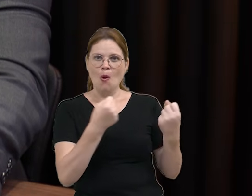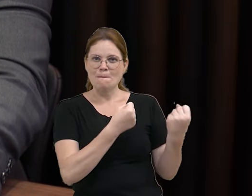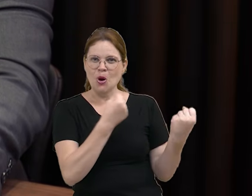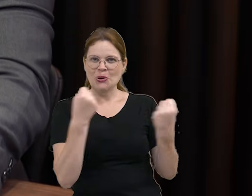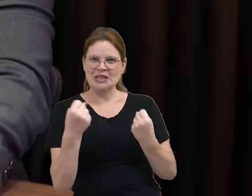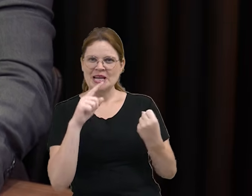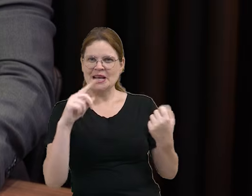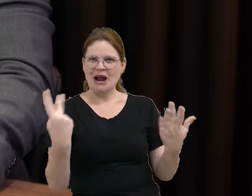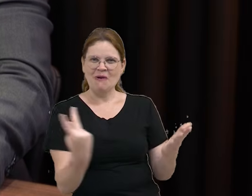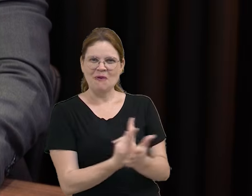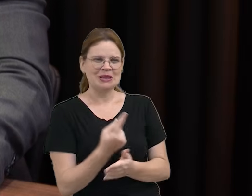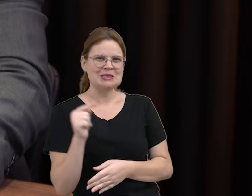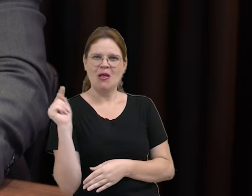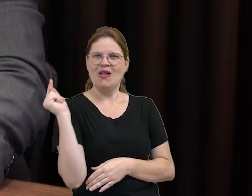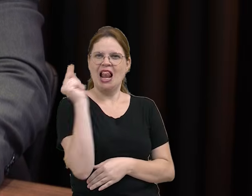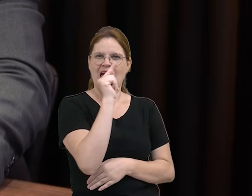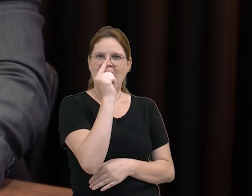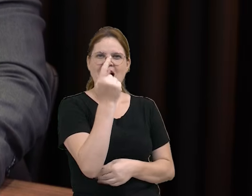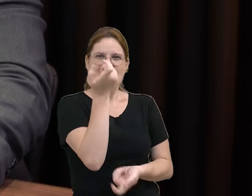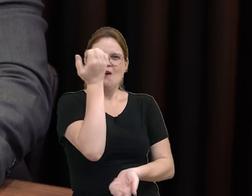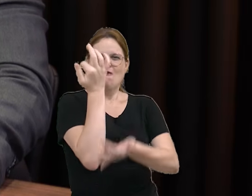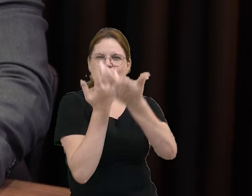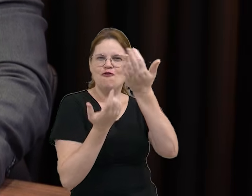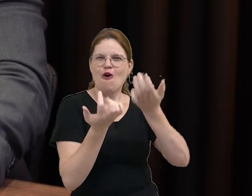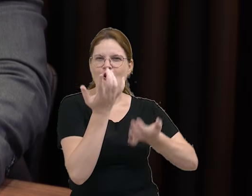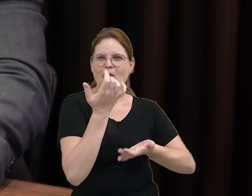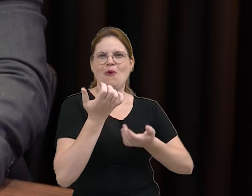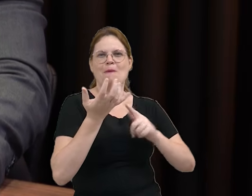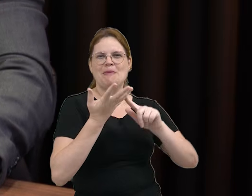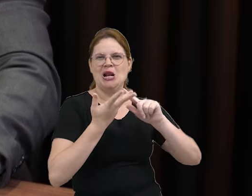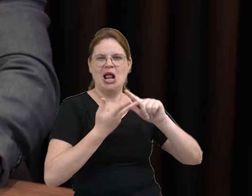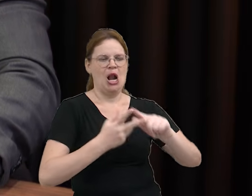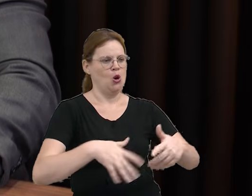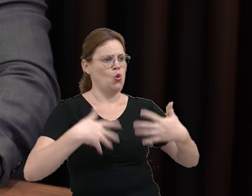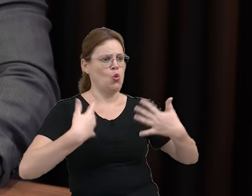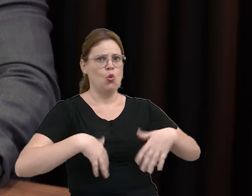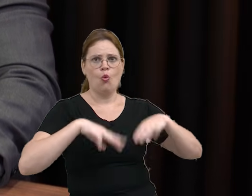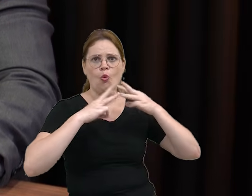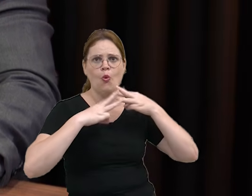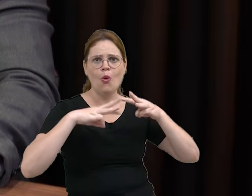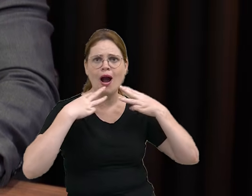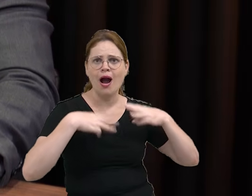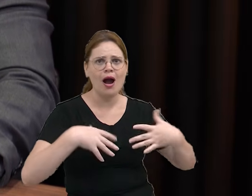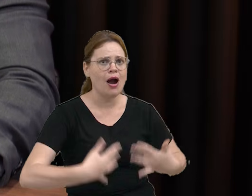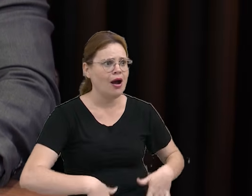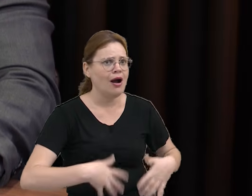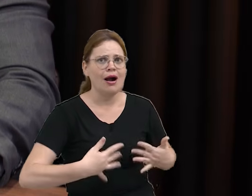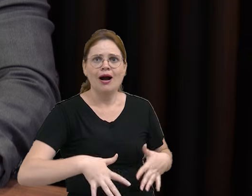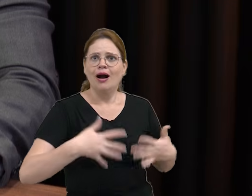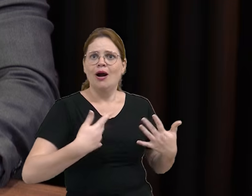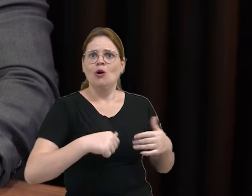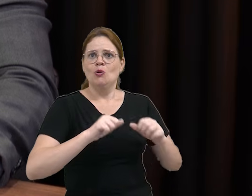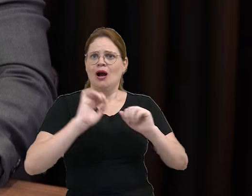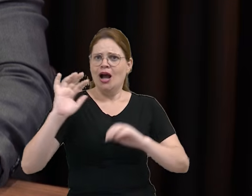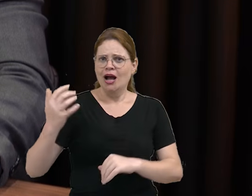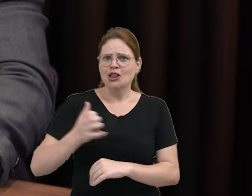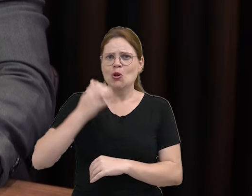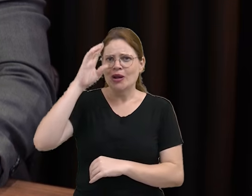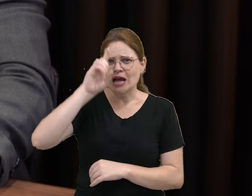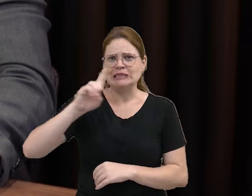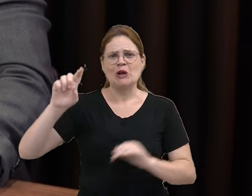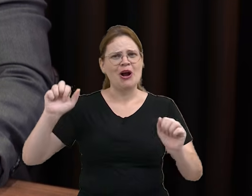do Carmelo para a glória de Horebe, mas vai ter um pé de zimbro no meio. Nós não